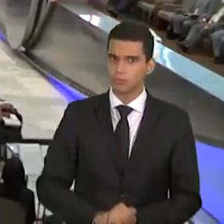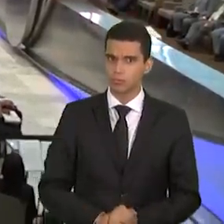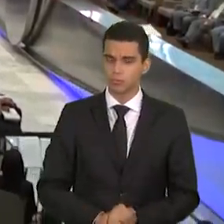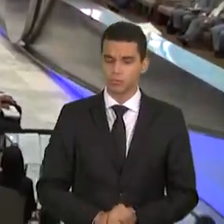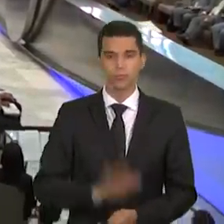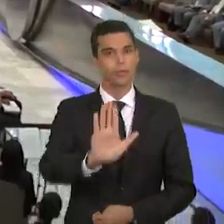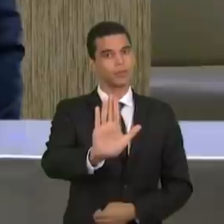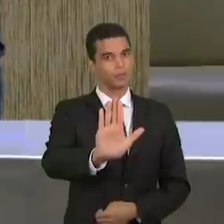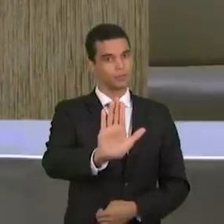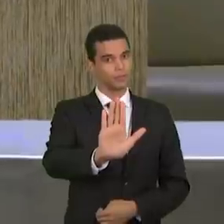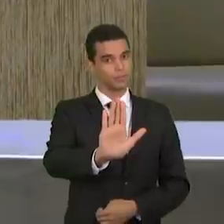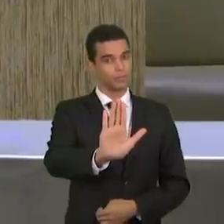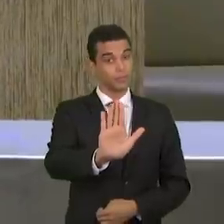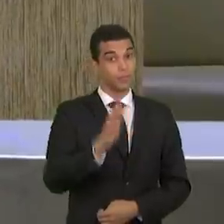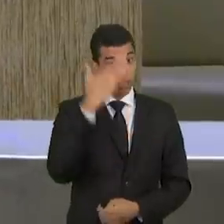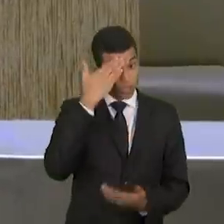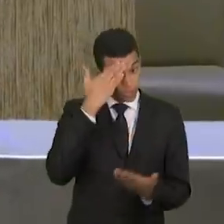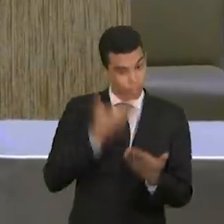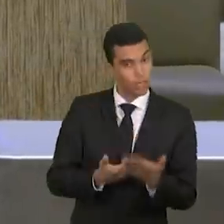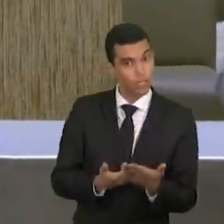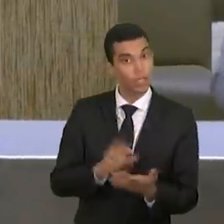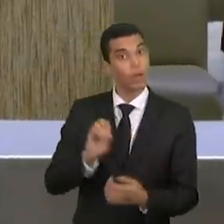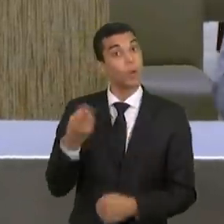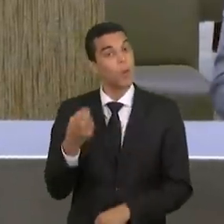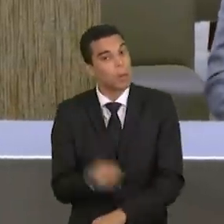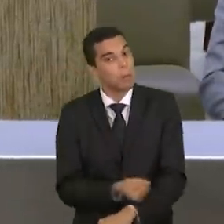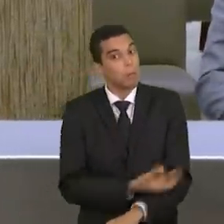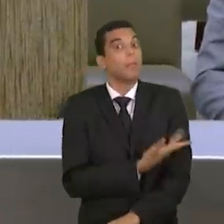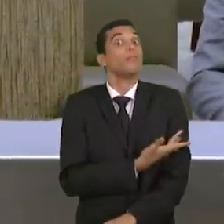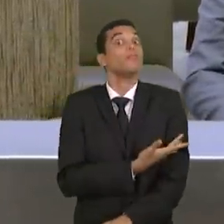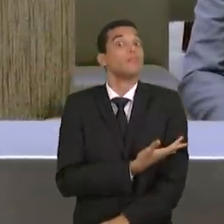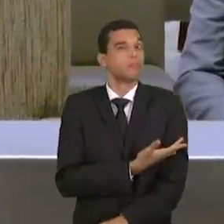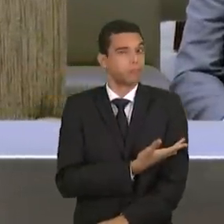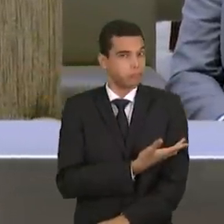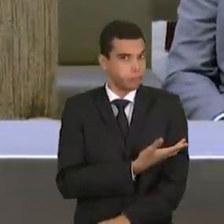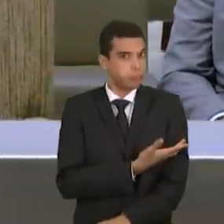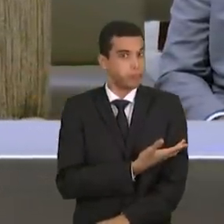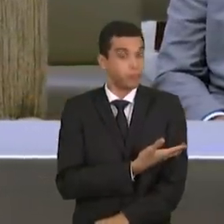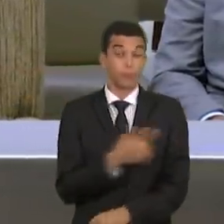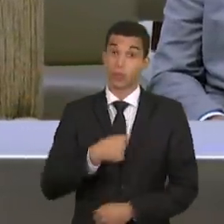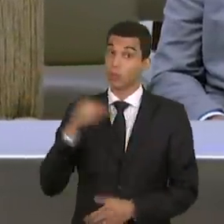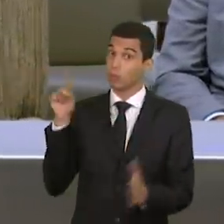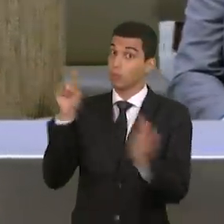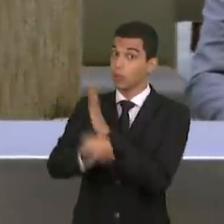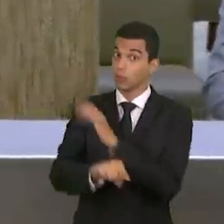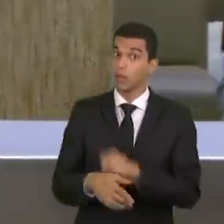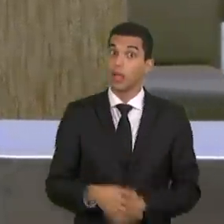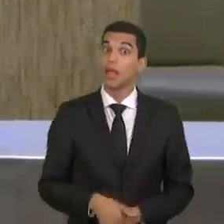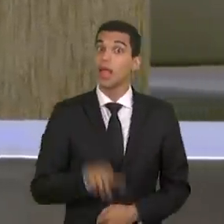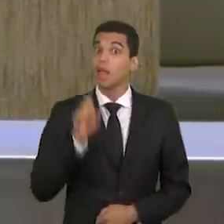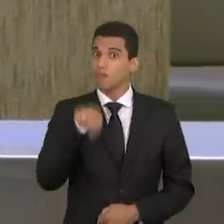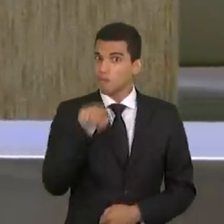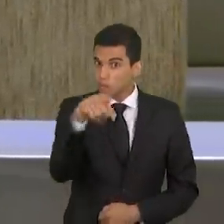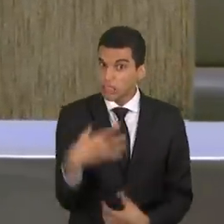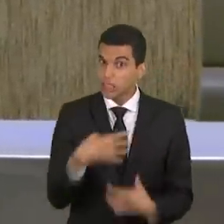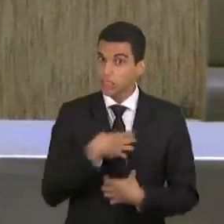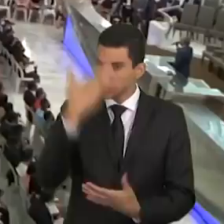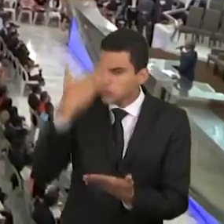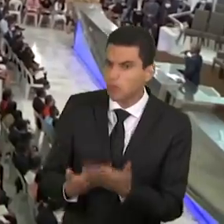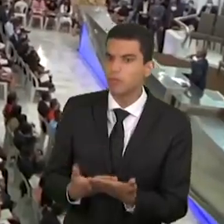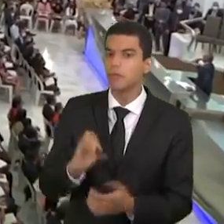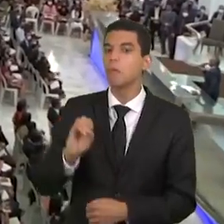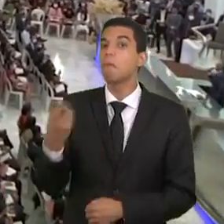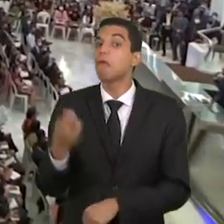Espera aí, é convicção ou é emoção? Eu perguntei, é convicção ou é